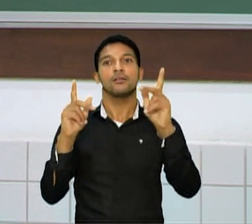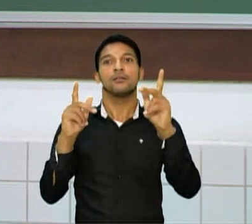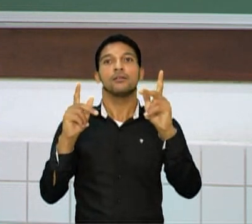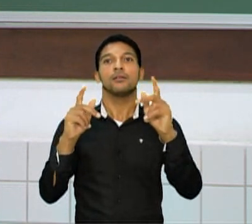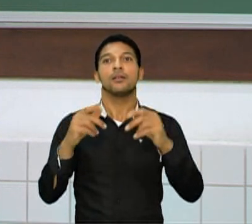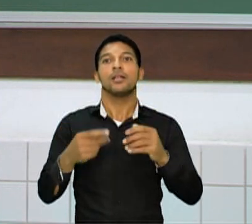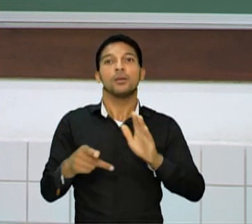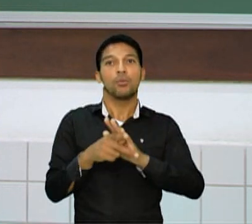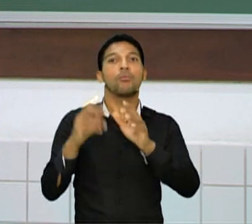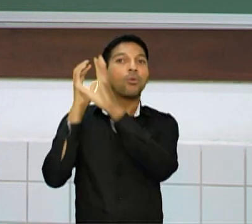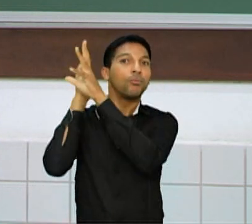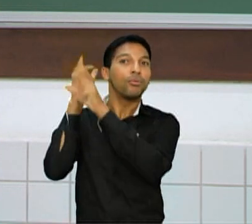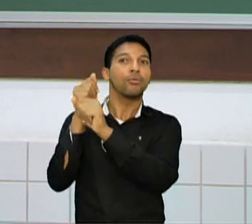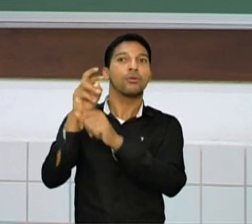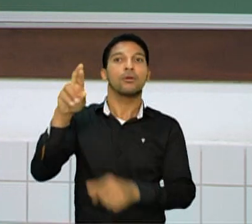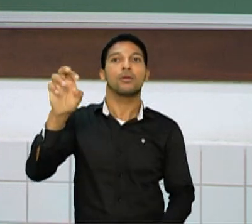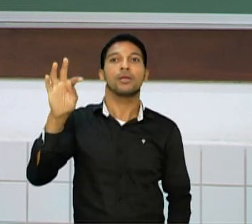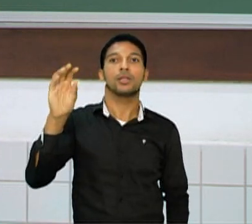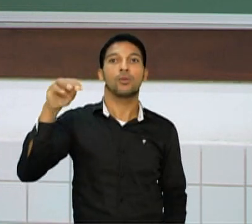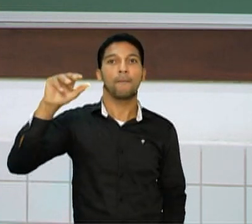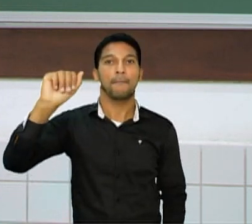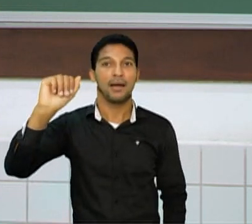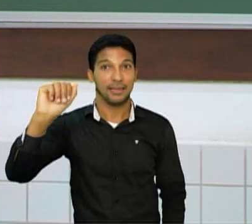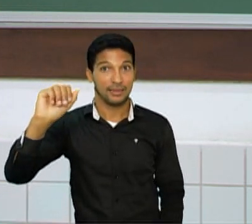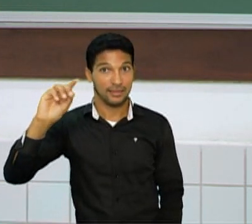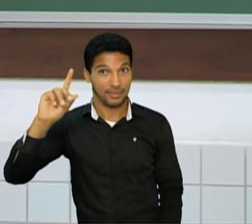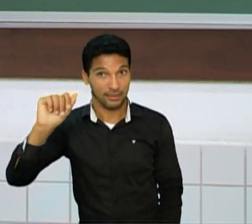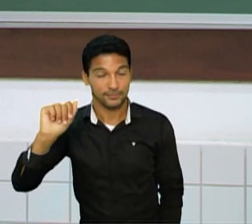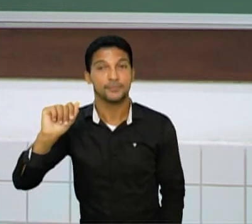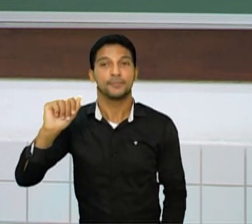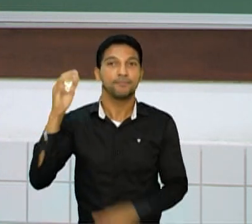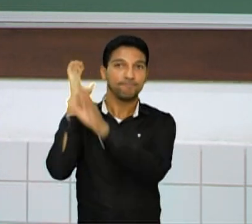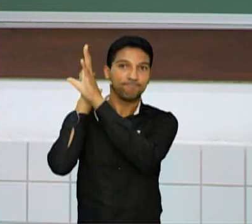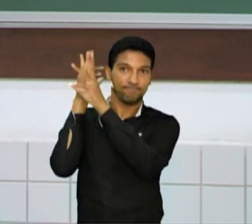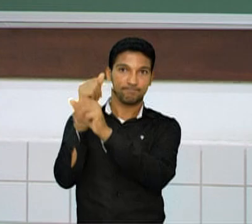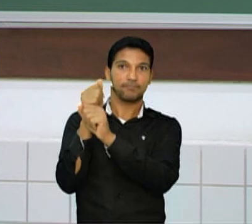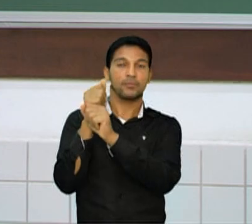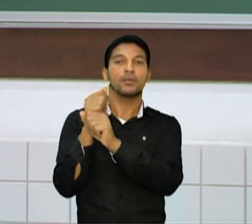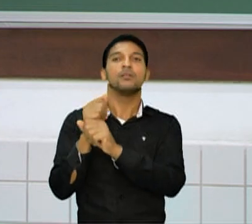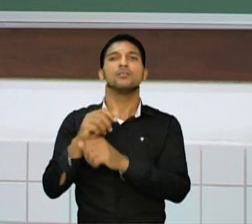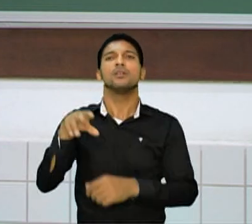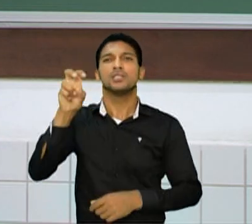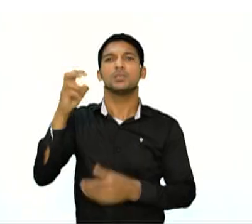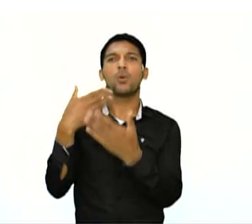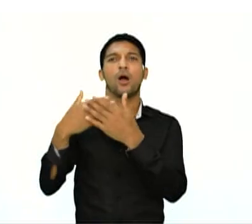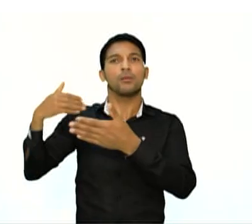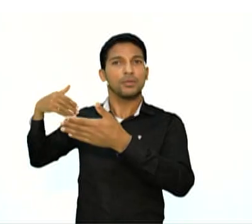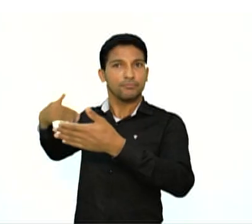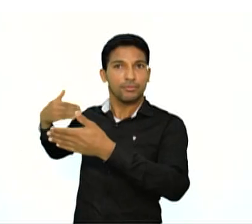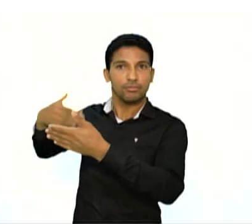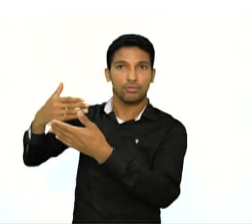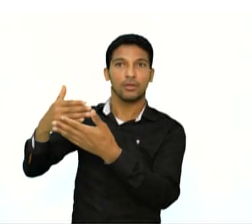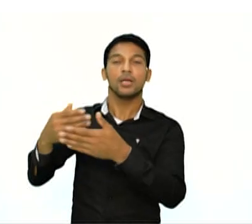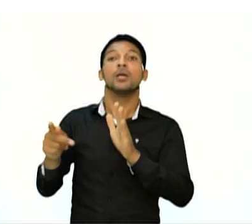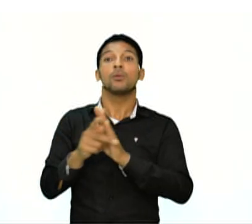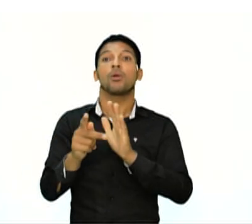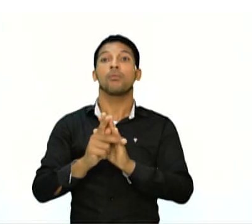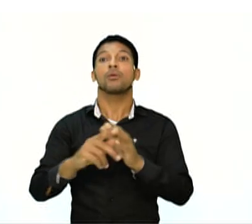um encontro de retomada. Então, nas nossas últimas 5 aulas aproximadamente, estávamos falando sobre problemas